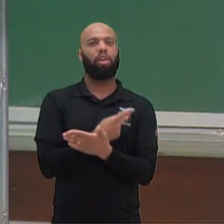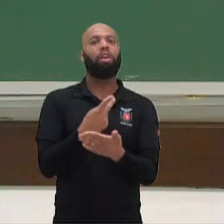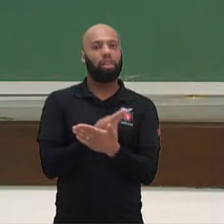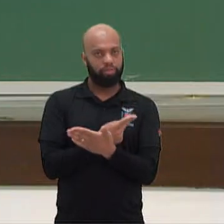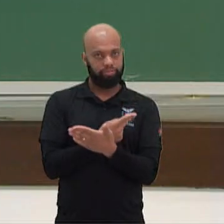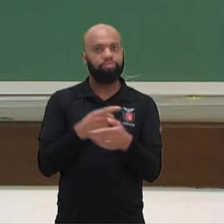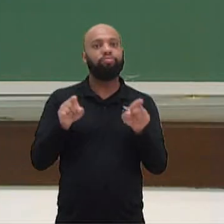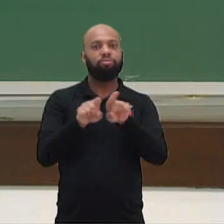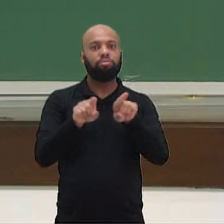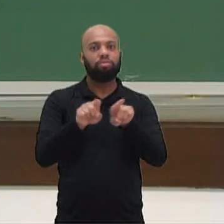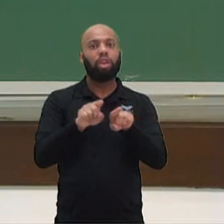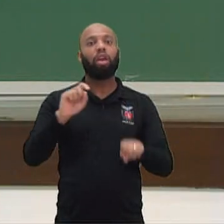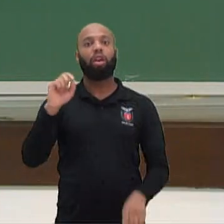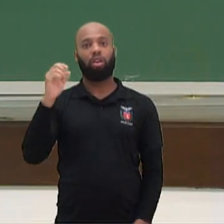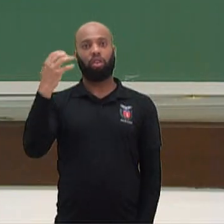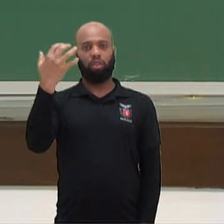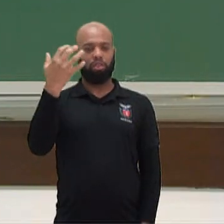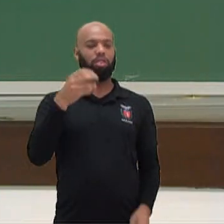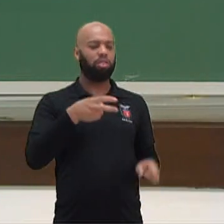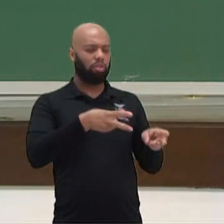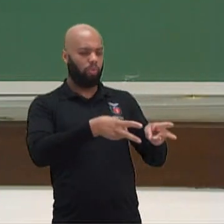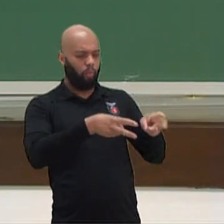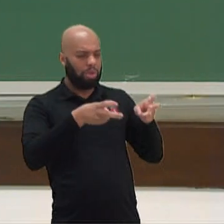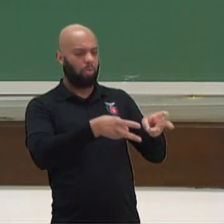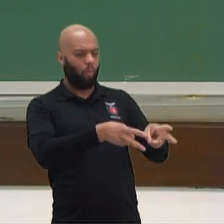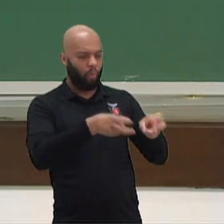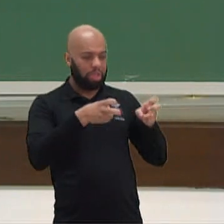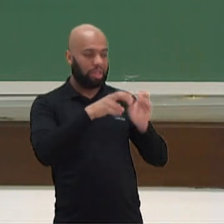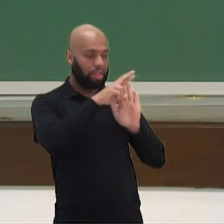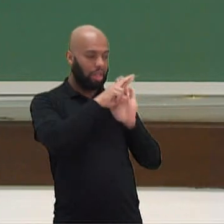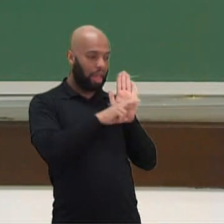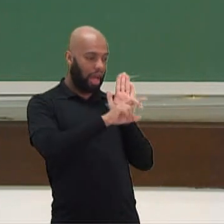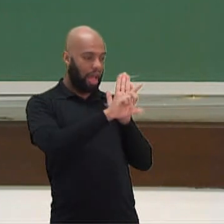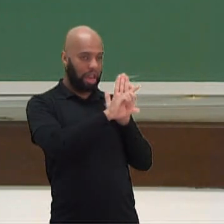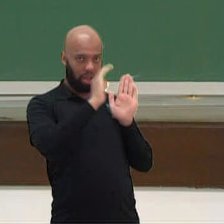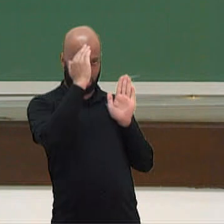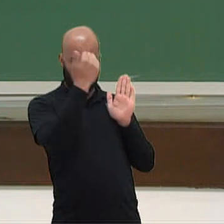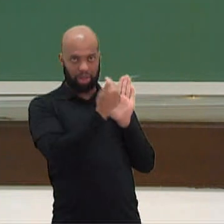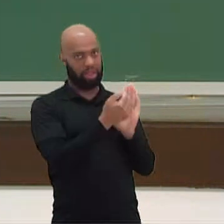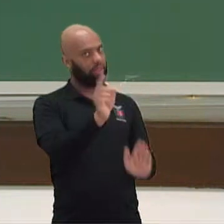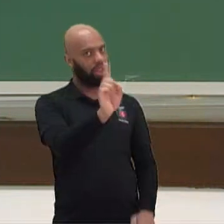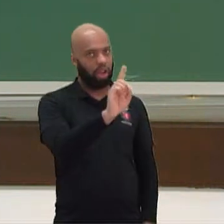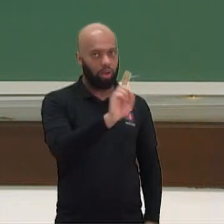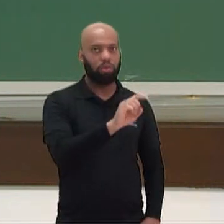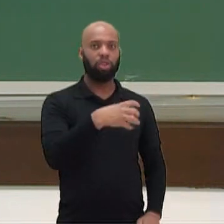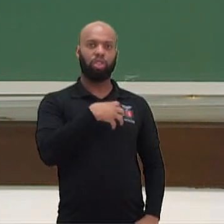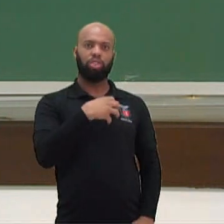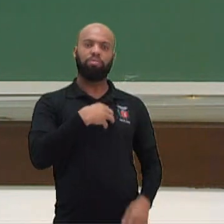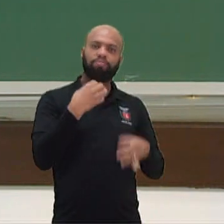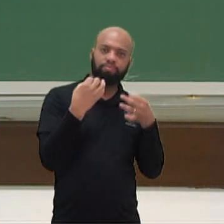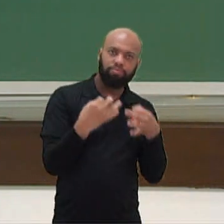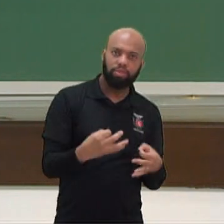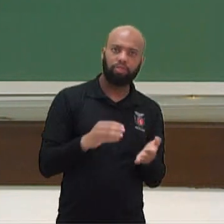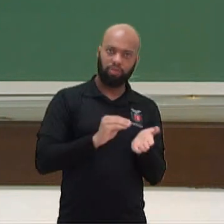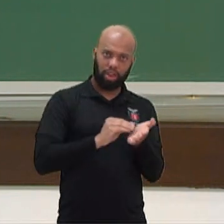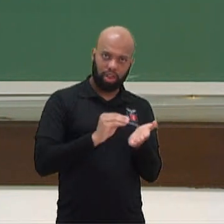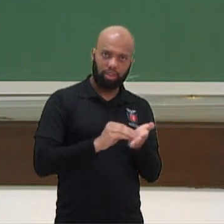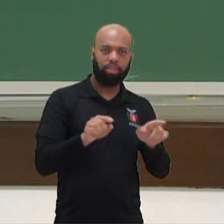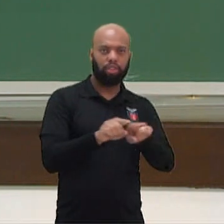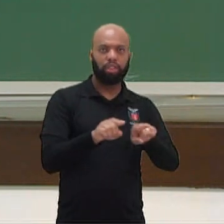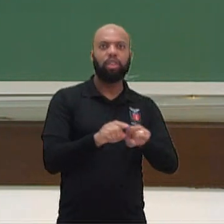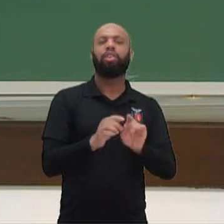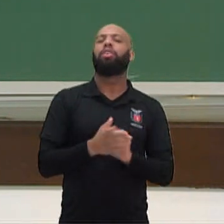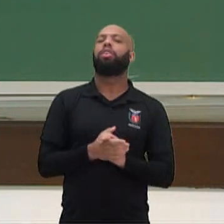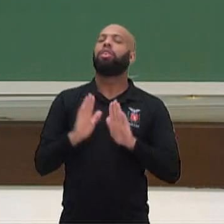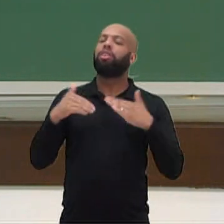Assim como também a extração que não é regulamentada, né? Ela não é conduzida de uma forma correta. Então,